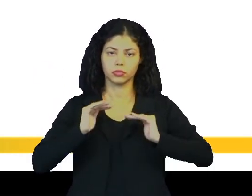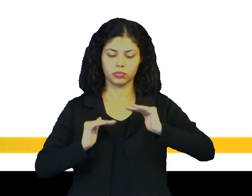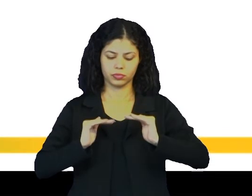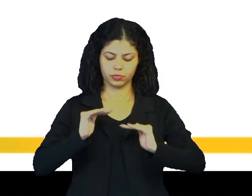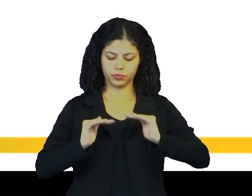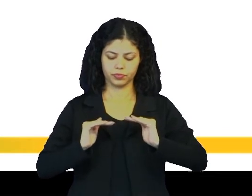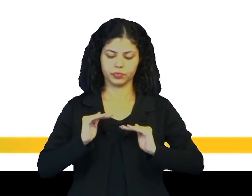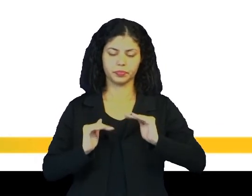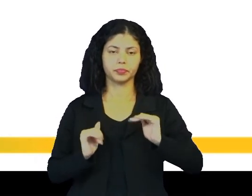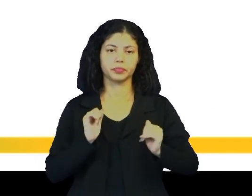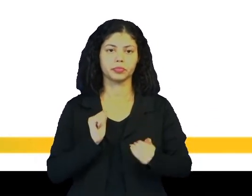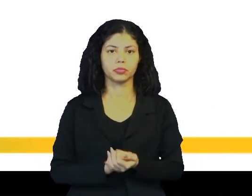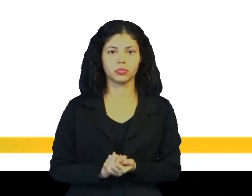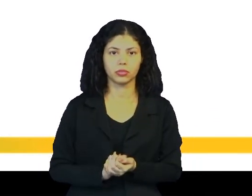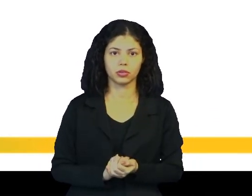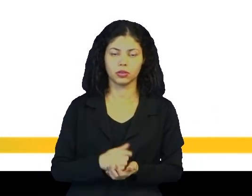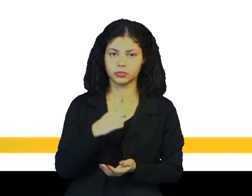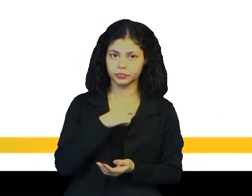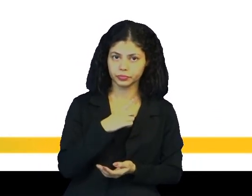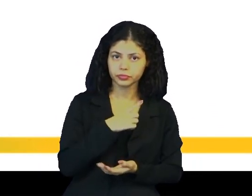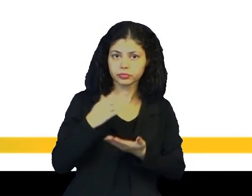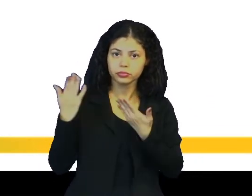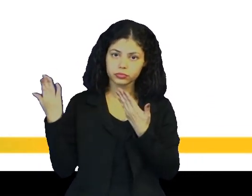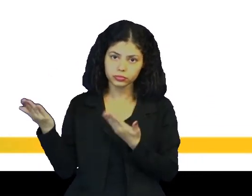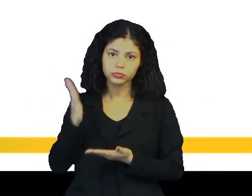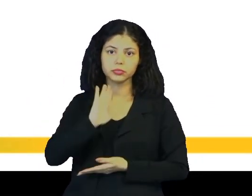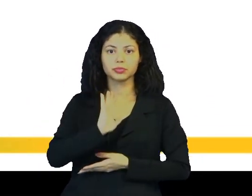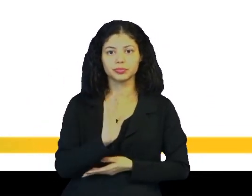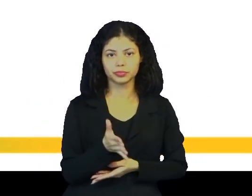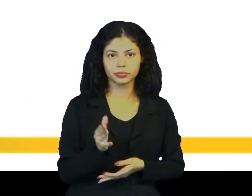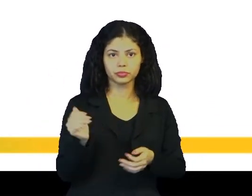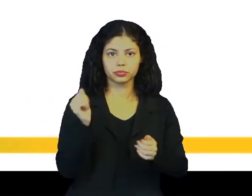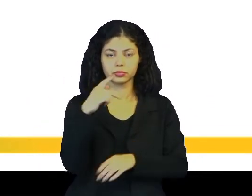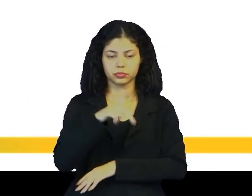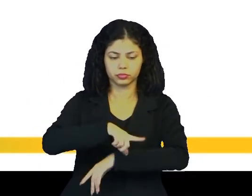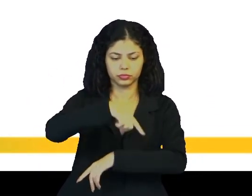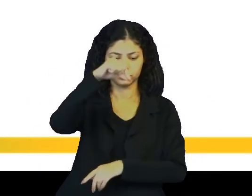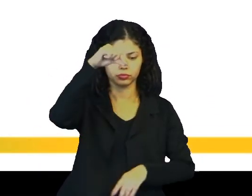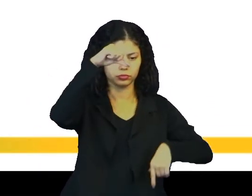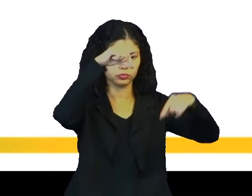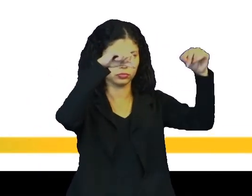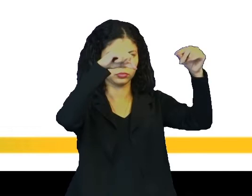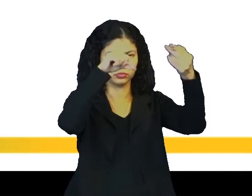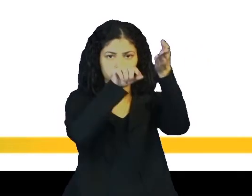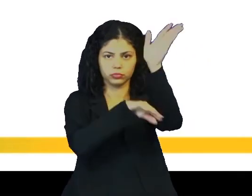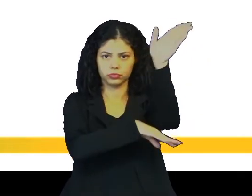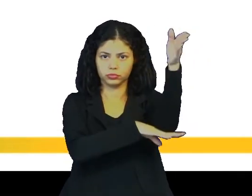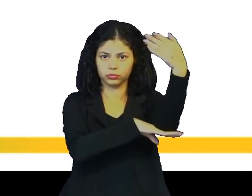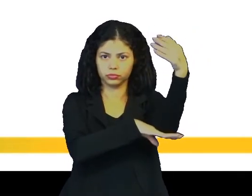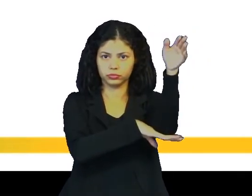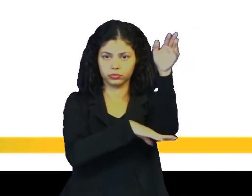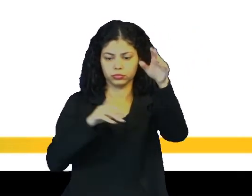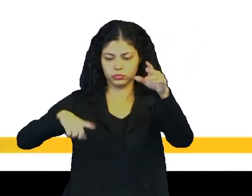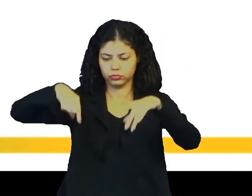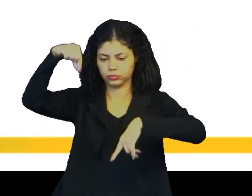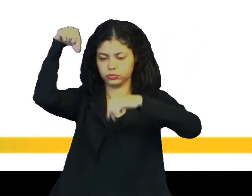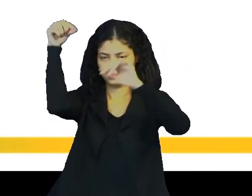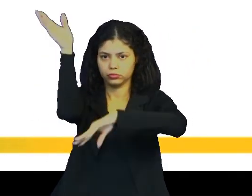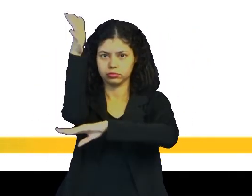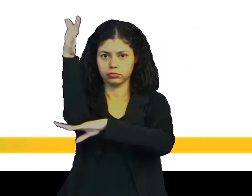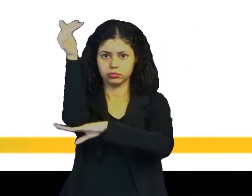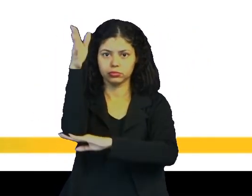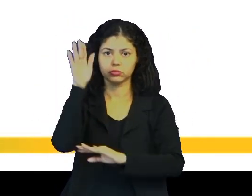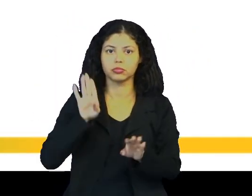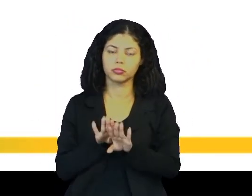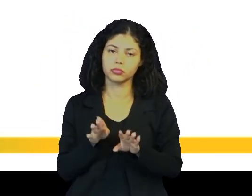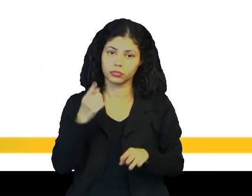da arquitetura, né? Então nós temos aí já um palácio aí micênico desta época